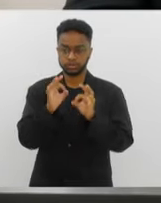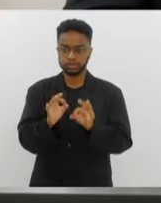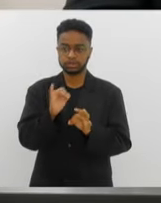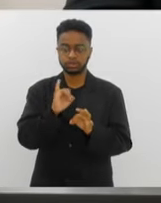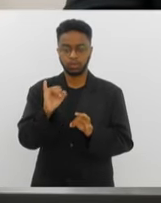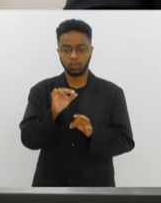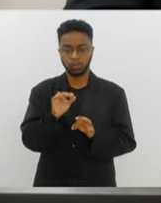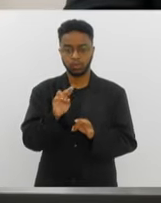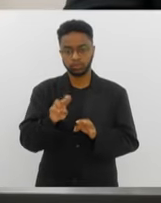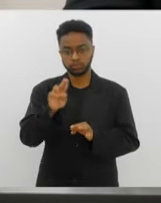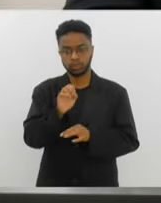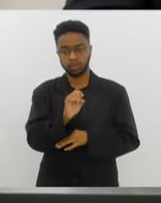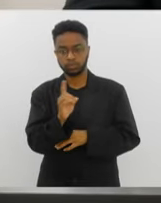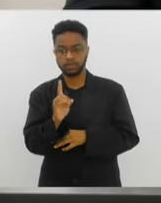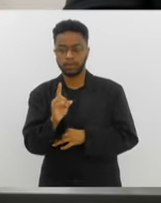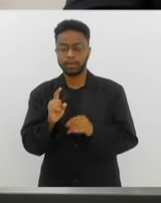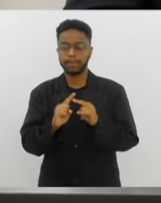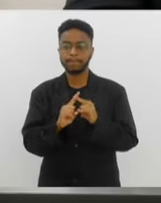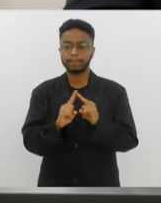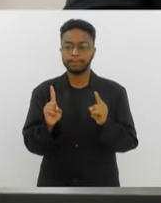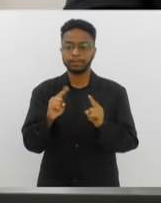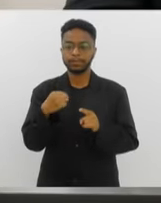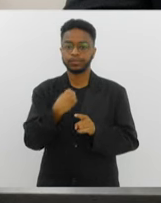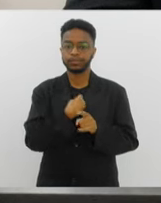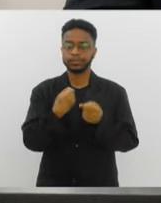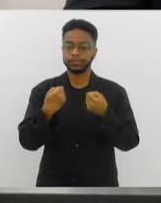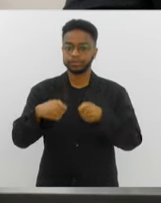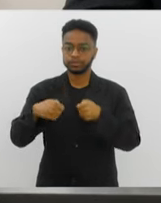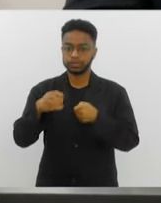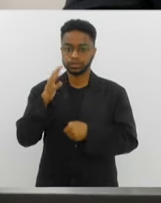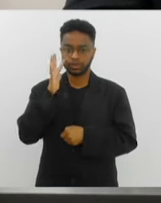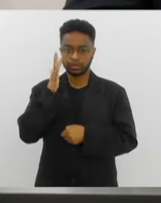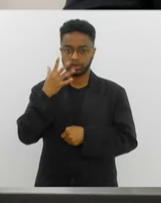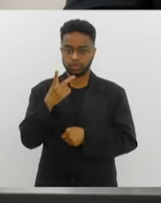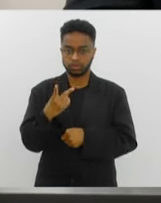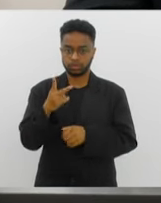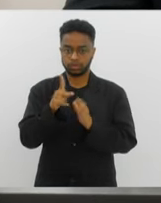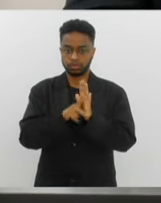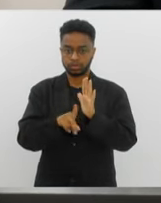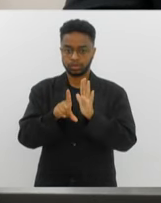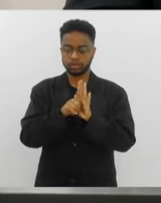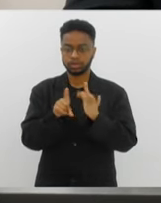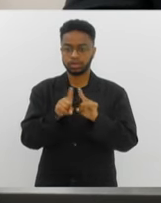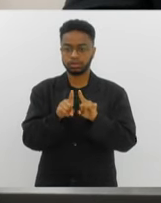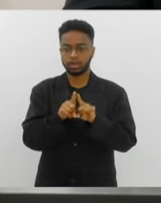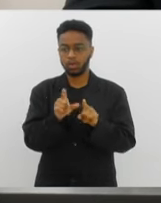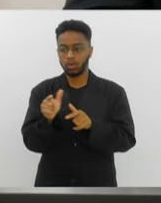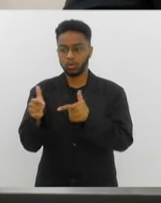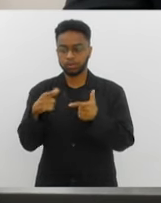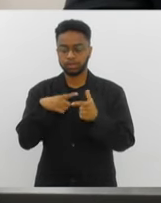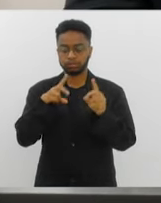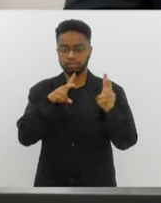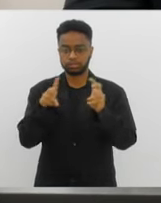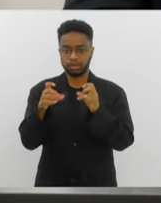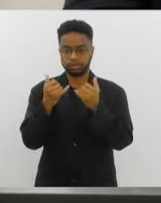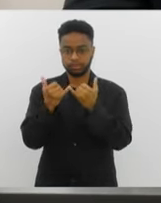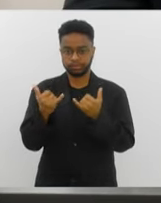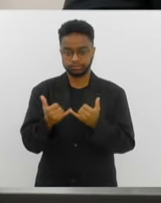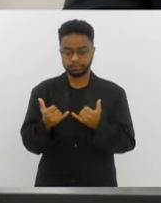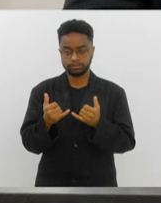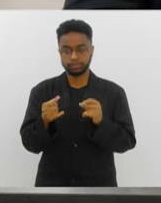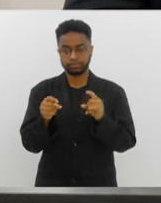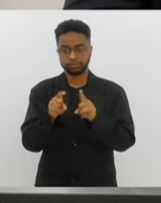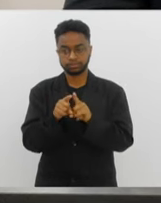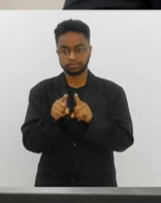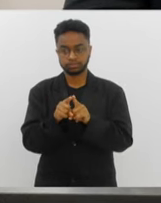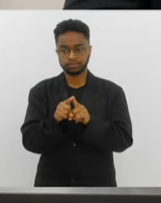muda. No entanto, a gente precisa enfrentar esses dois projetos e outros que têm o mesmo tema. E,